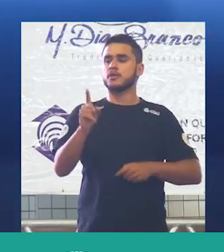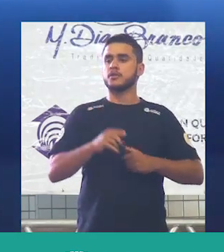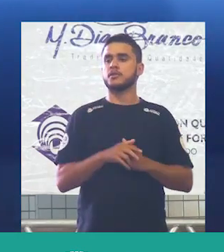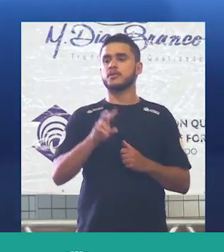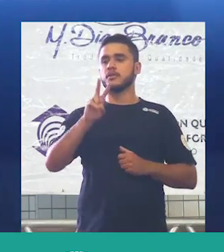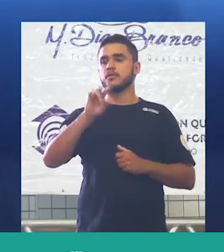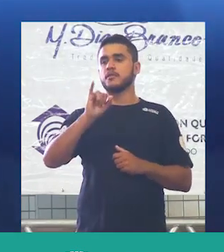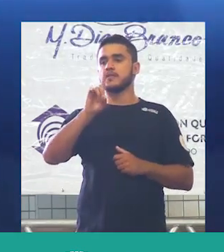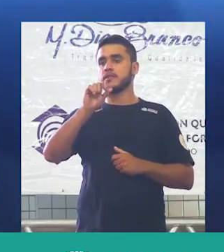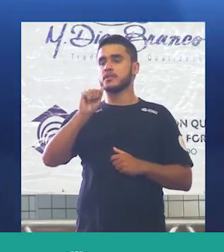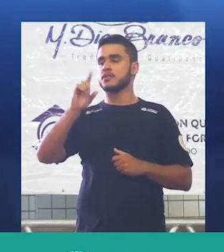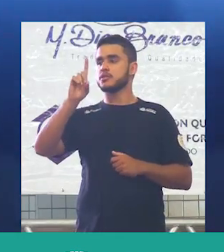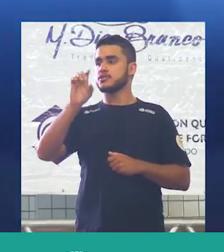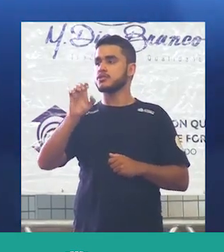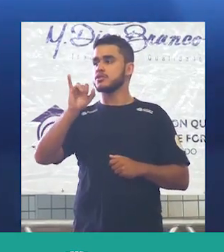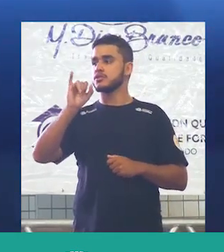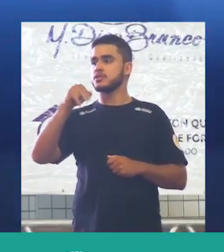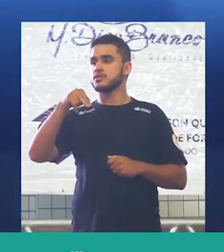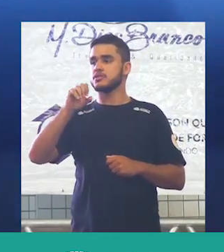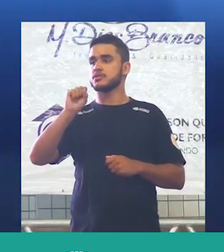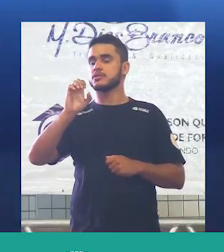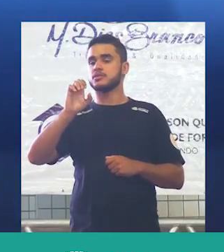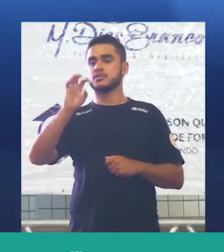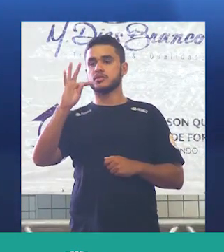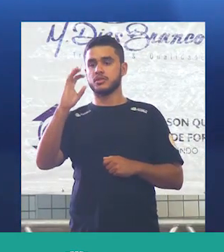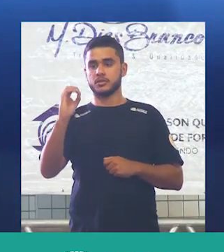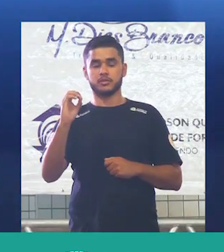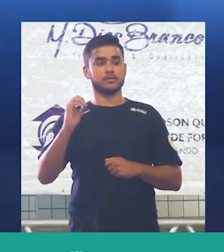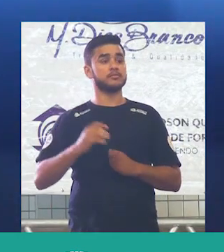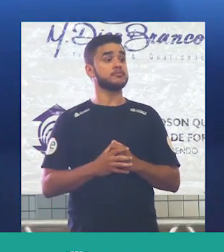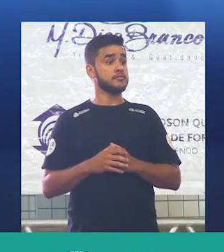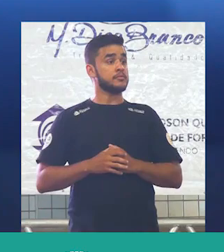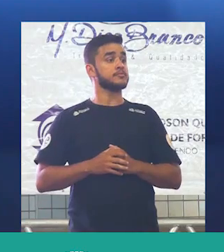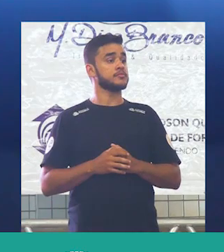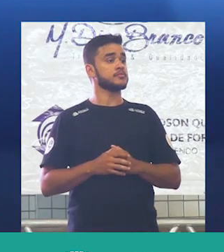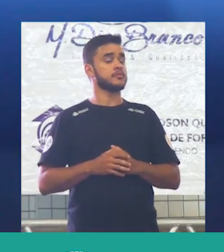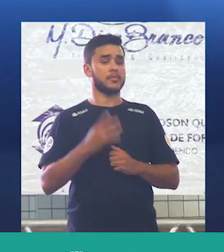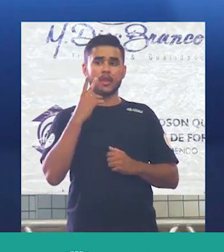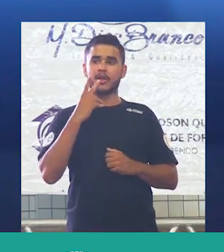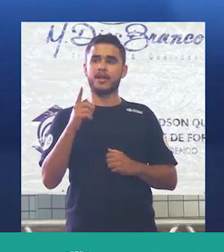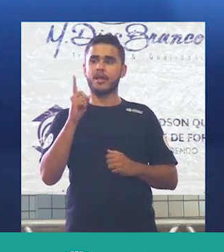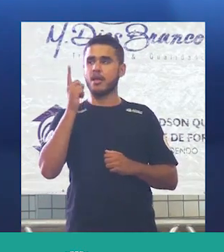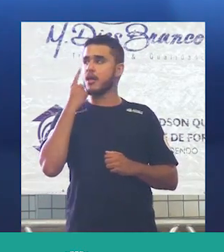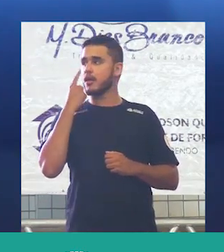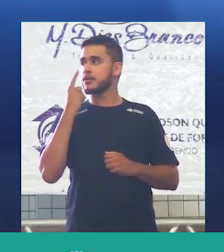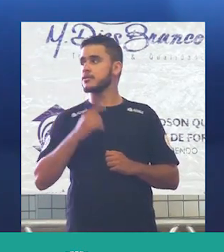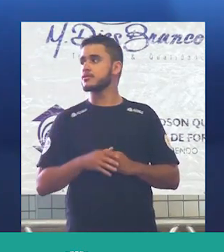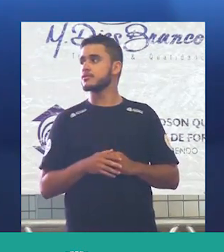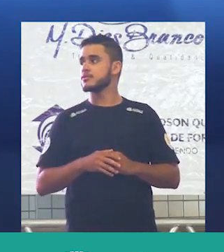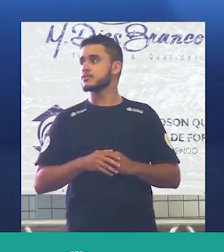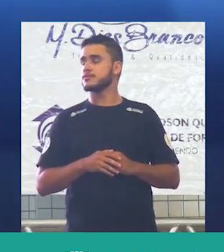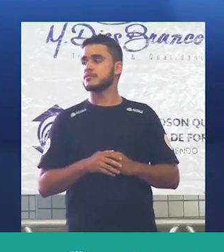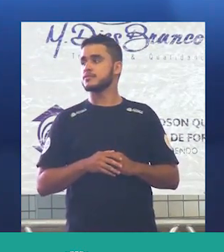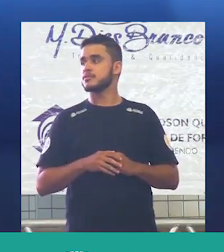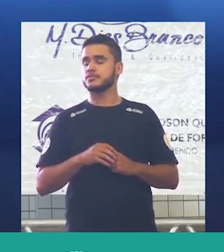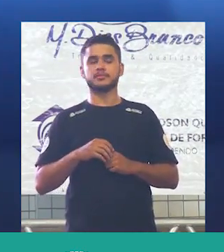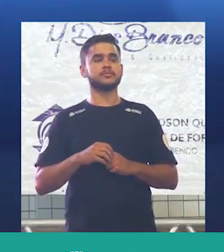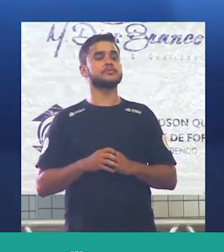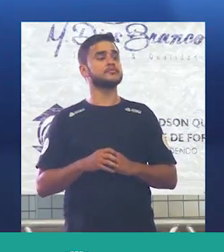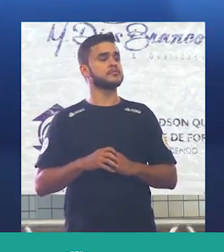é Vida de Inseto, que os gafanhotos invadem, né,